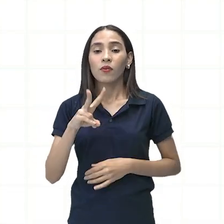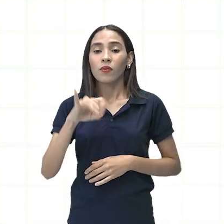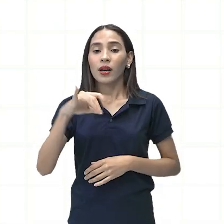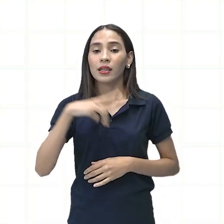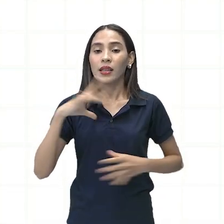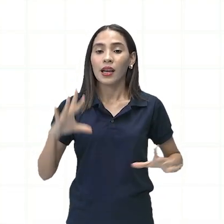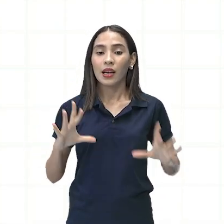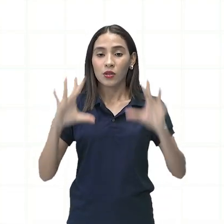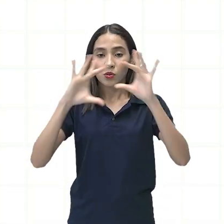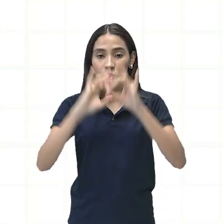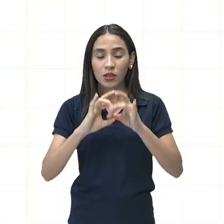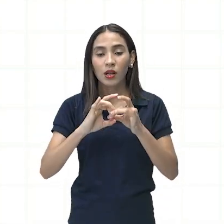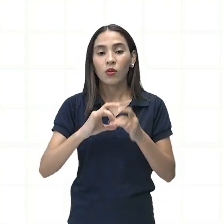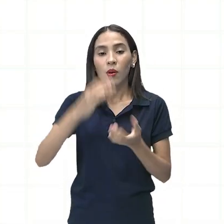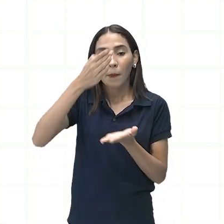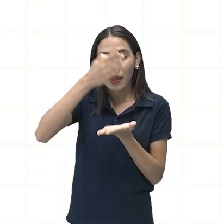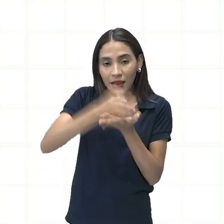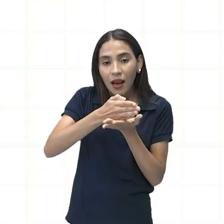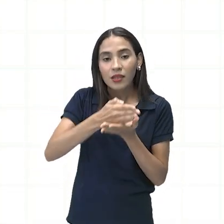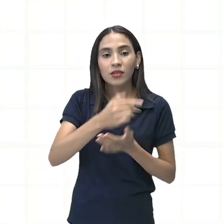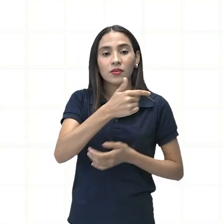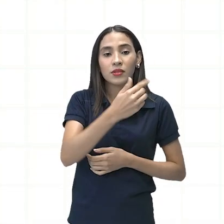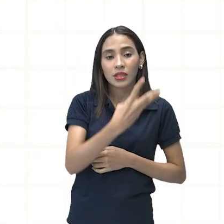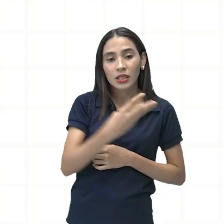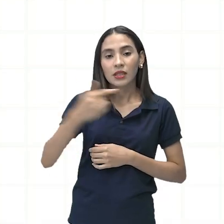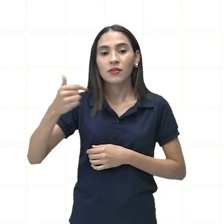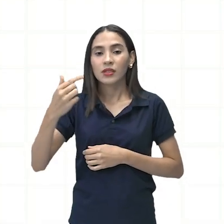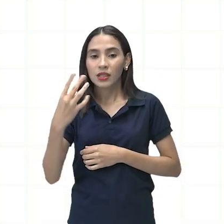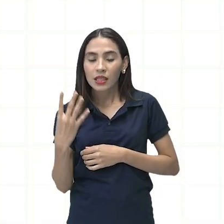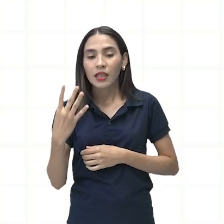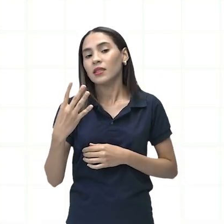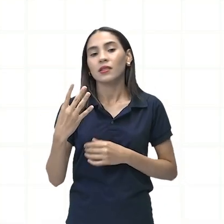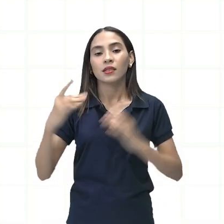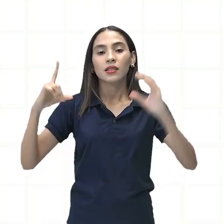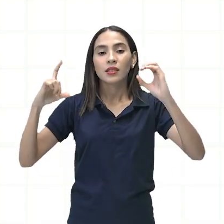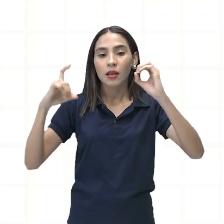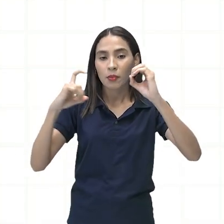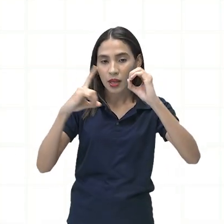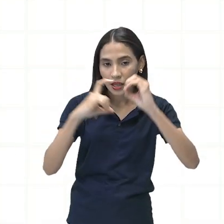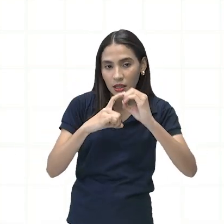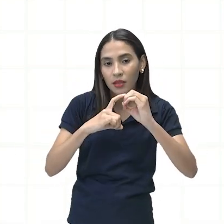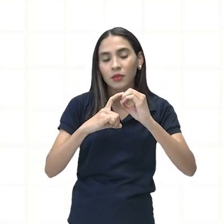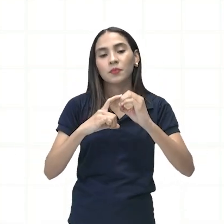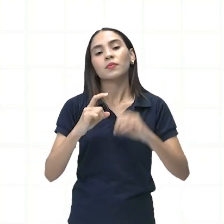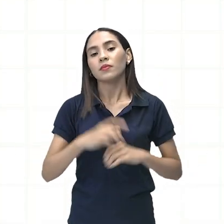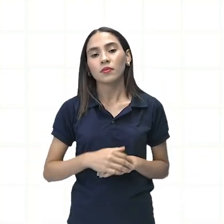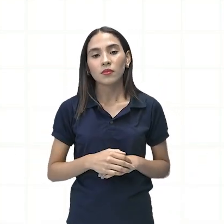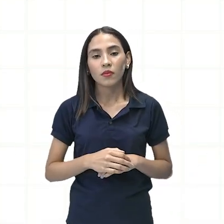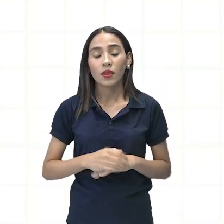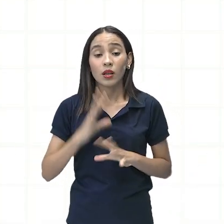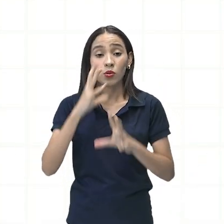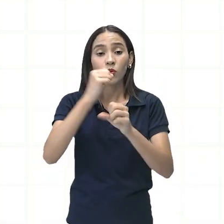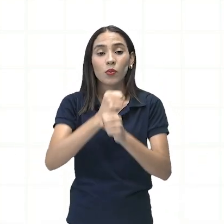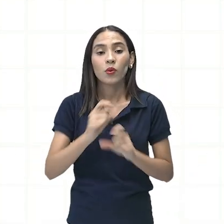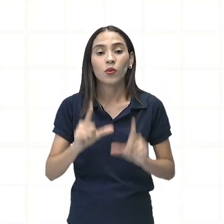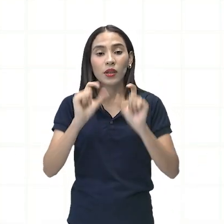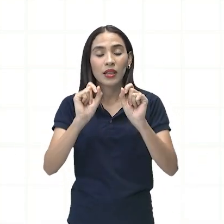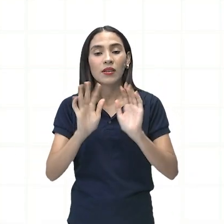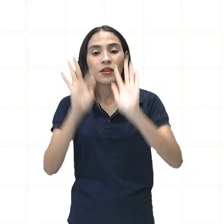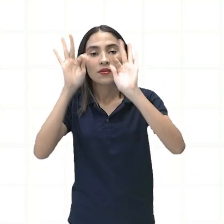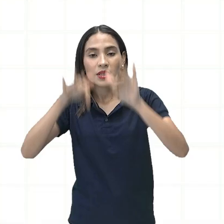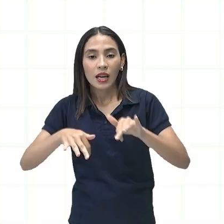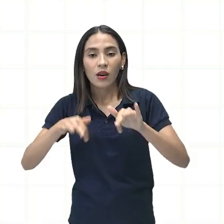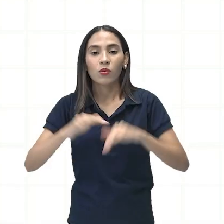aí a junção das metades, né, dos cromossomos entre os gametas, 23 mais 23, resultando ao